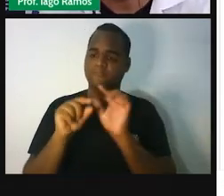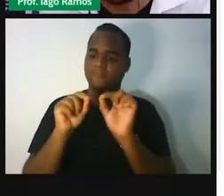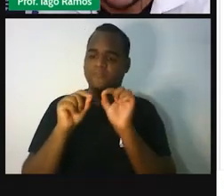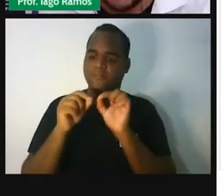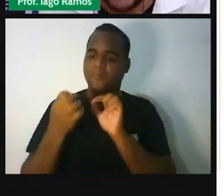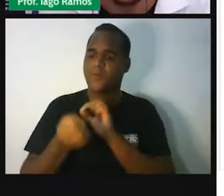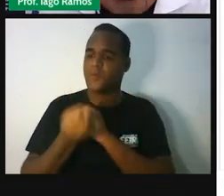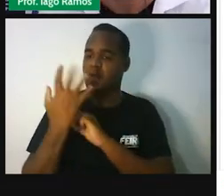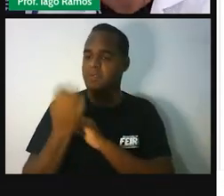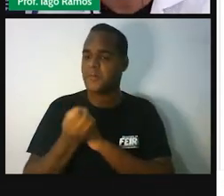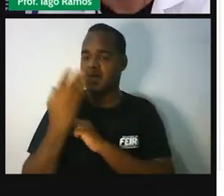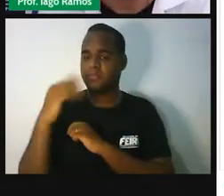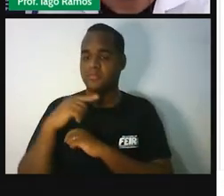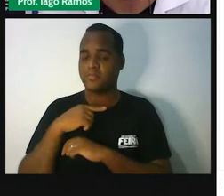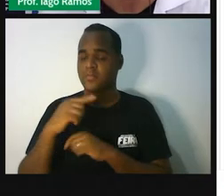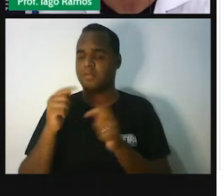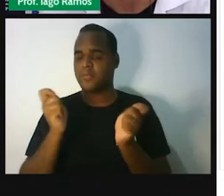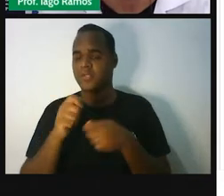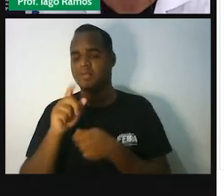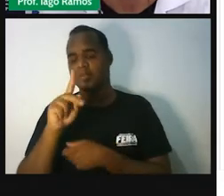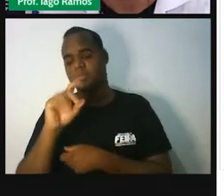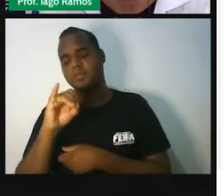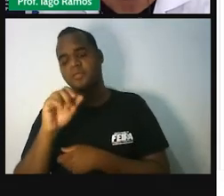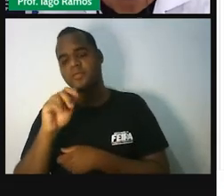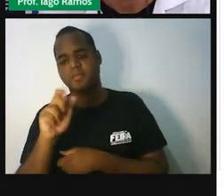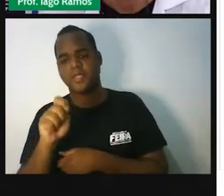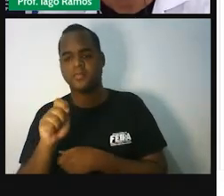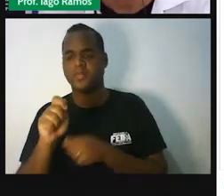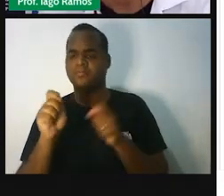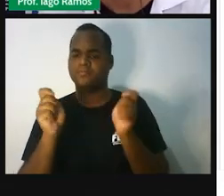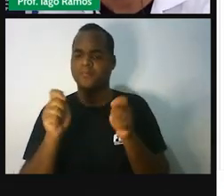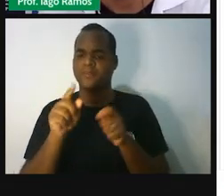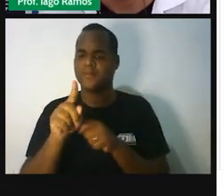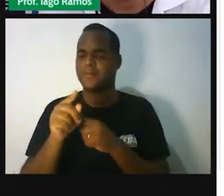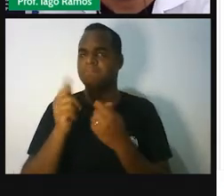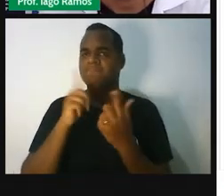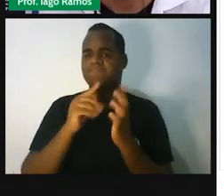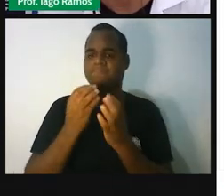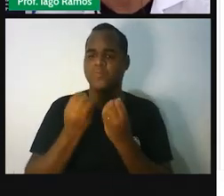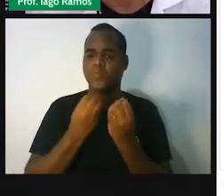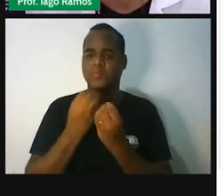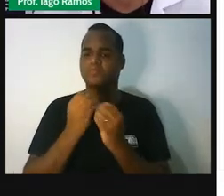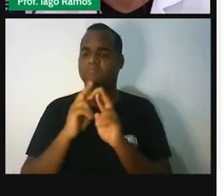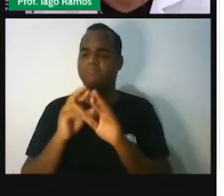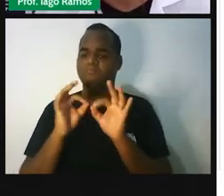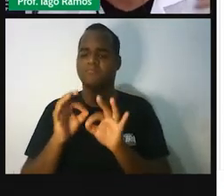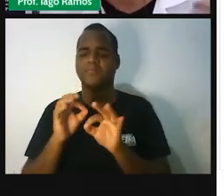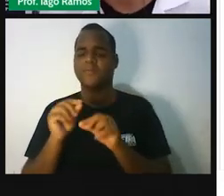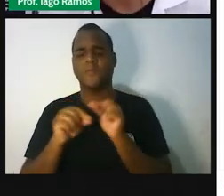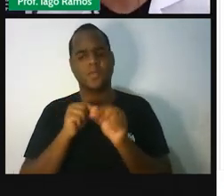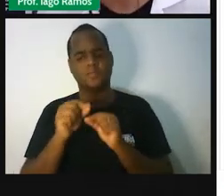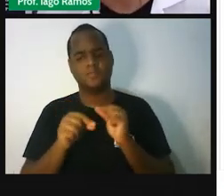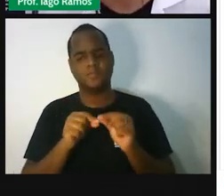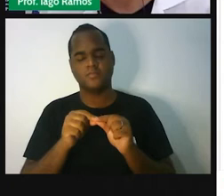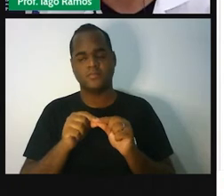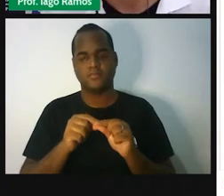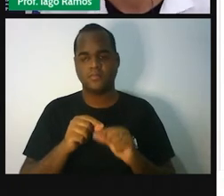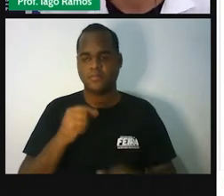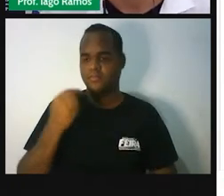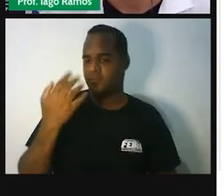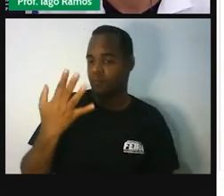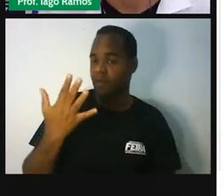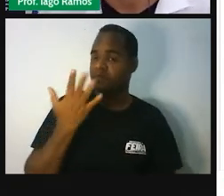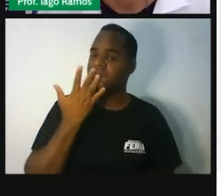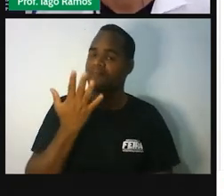de pipa você pode confeccionar com essas condições? Que condições? Com quatro cores de